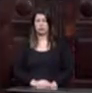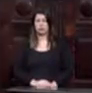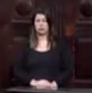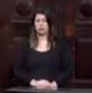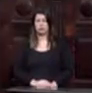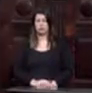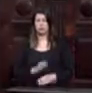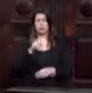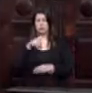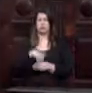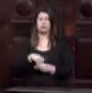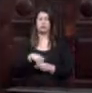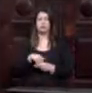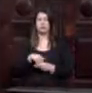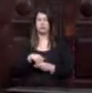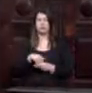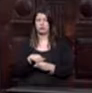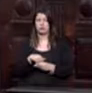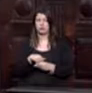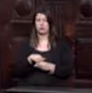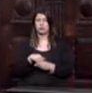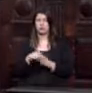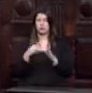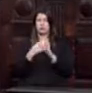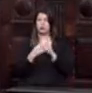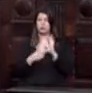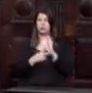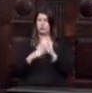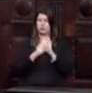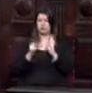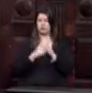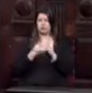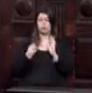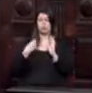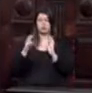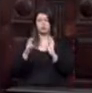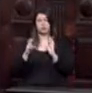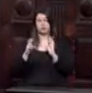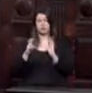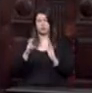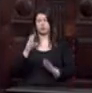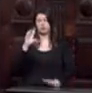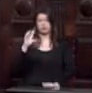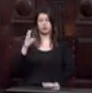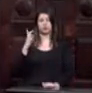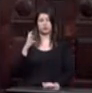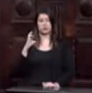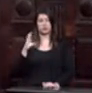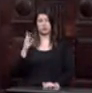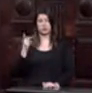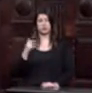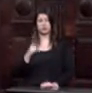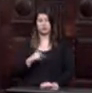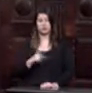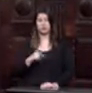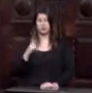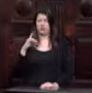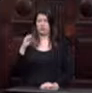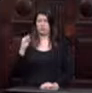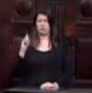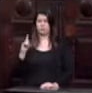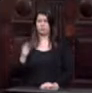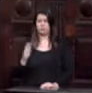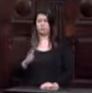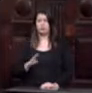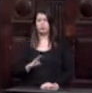Em votação, requerimento de destaque à emenda número 5, de autoria da deputada Lucinha, com bancada do PSDB. Senhores